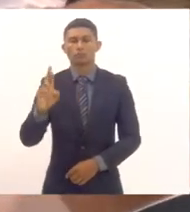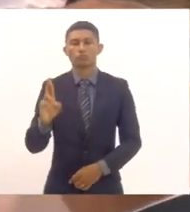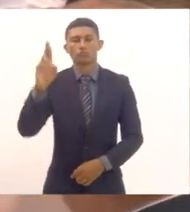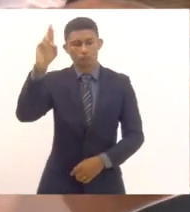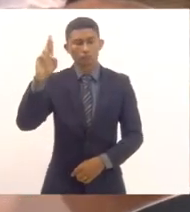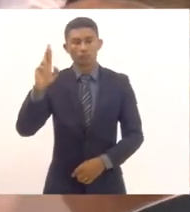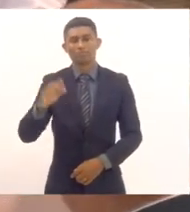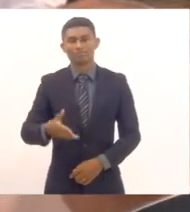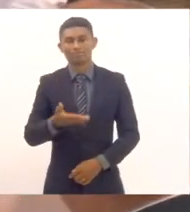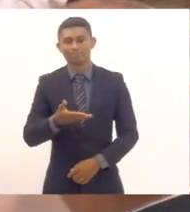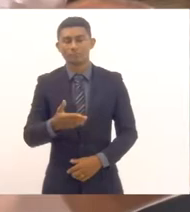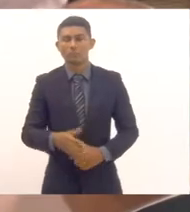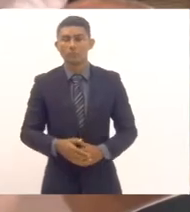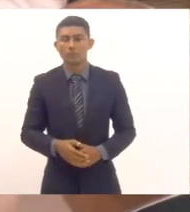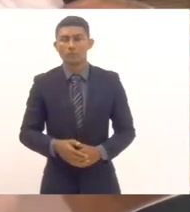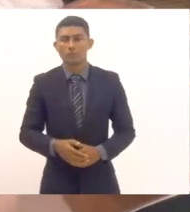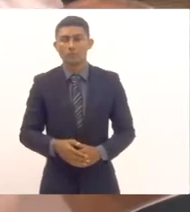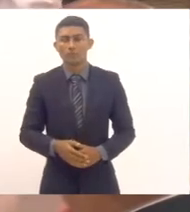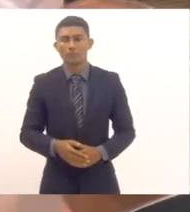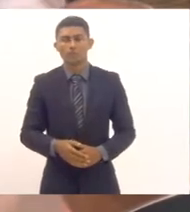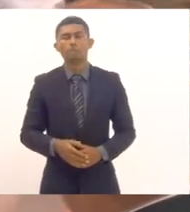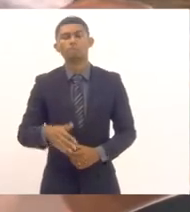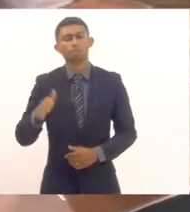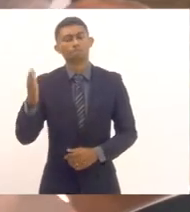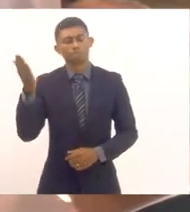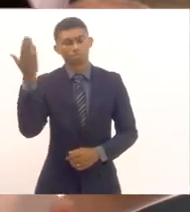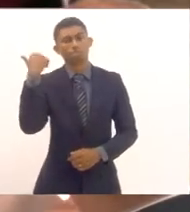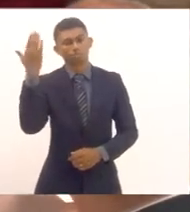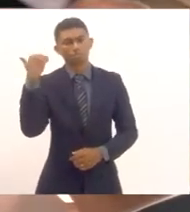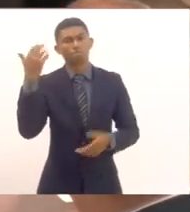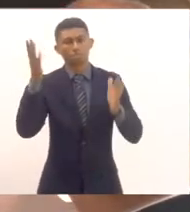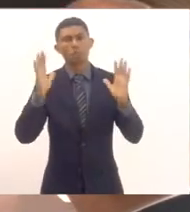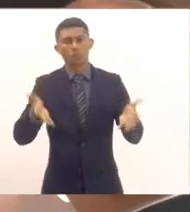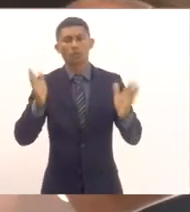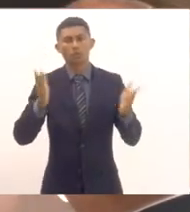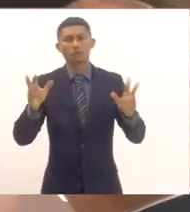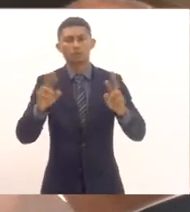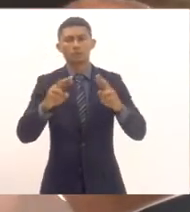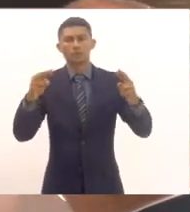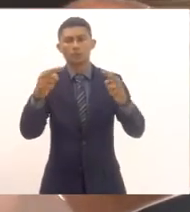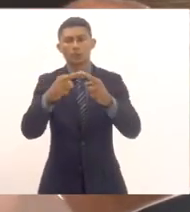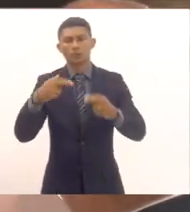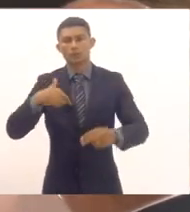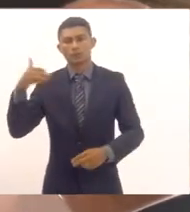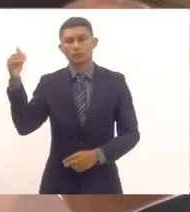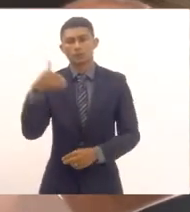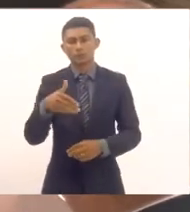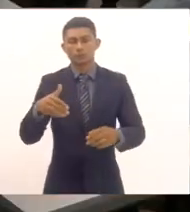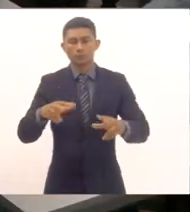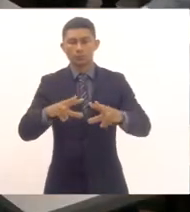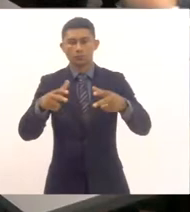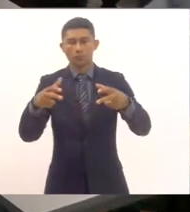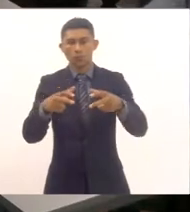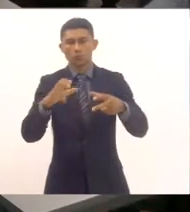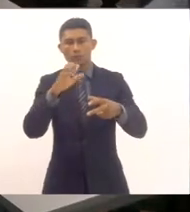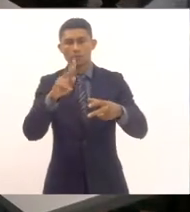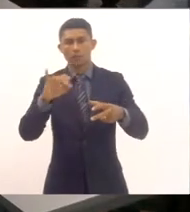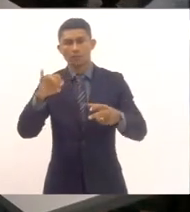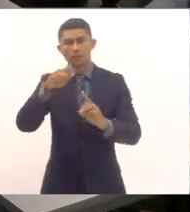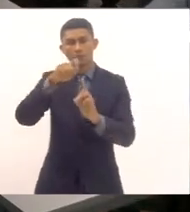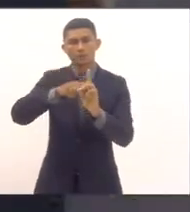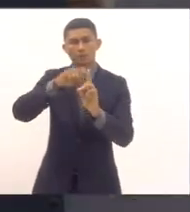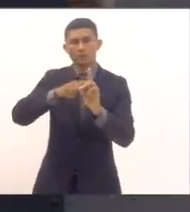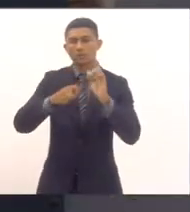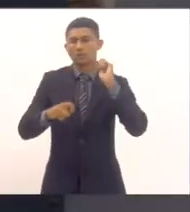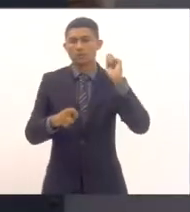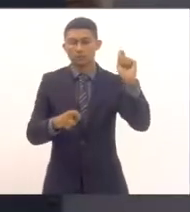momento eu tive aqui numa outra reunião da comissão parlamentar em abril